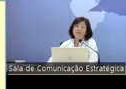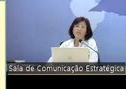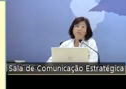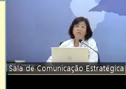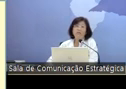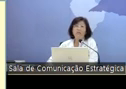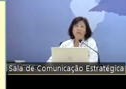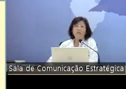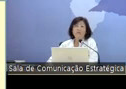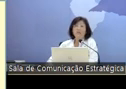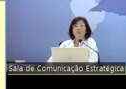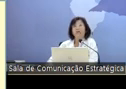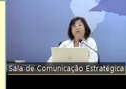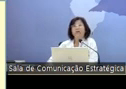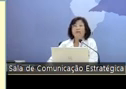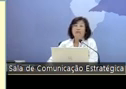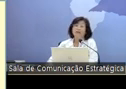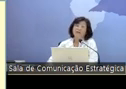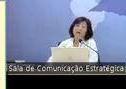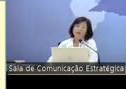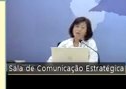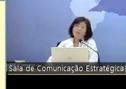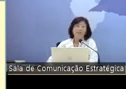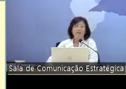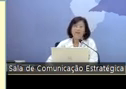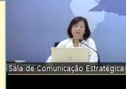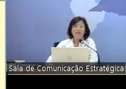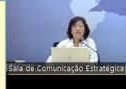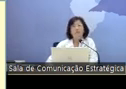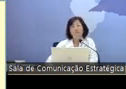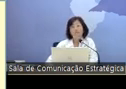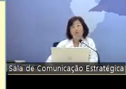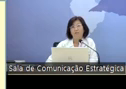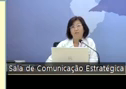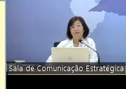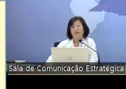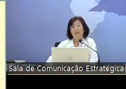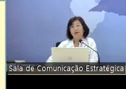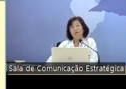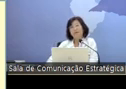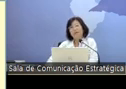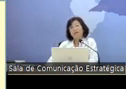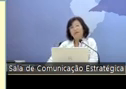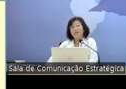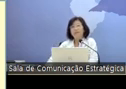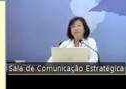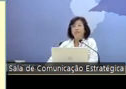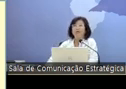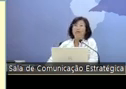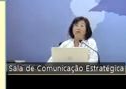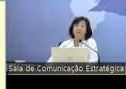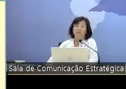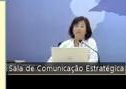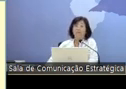para a idade atual da criança ou pela declaração é de óbito tá aqui é o critério